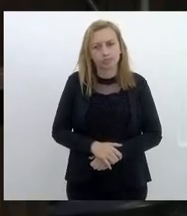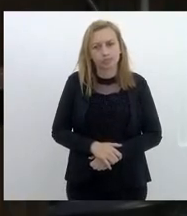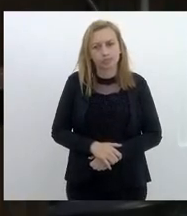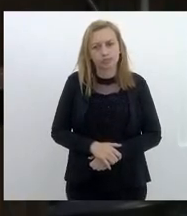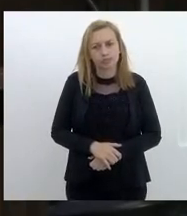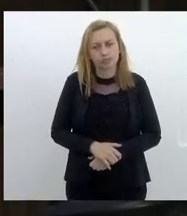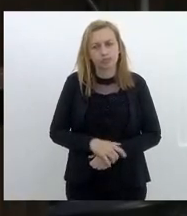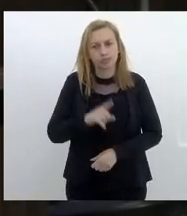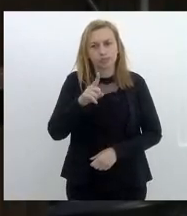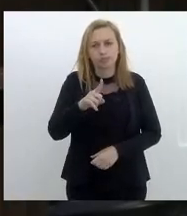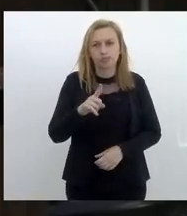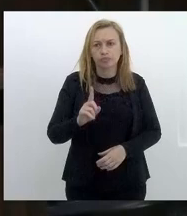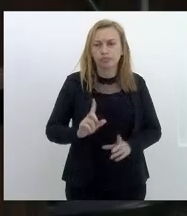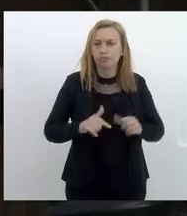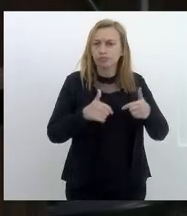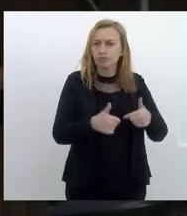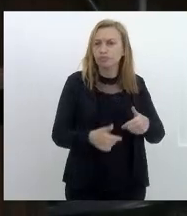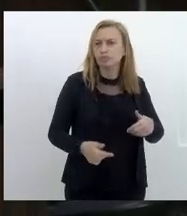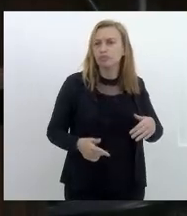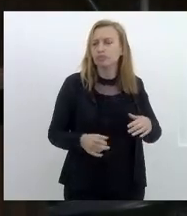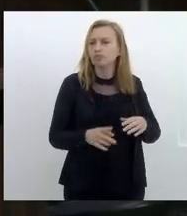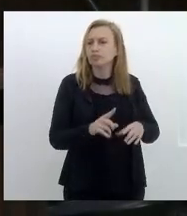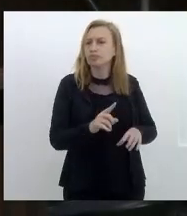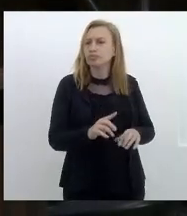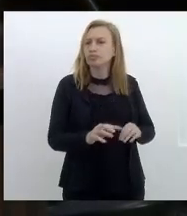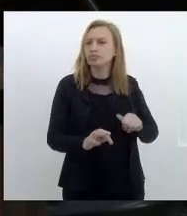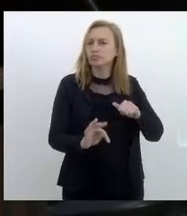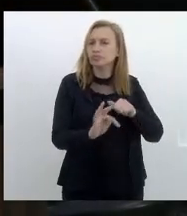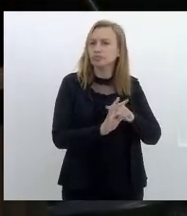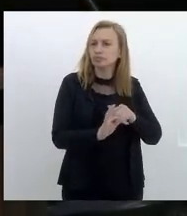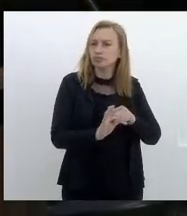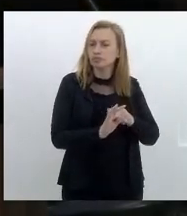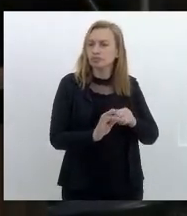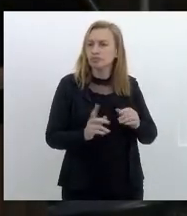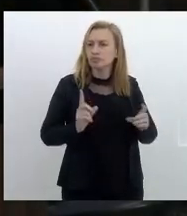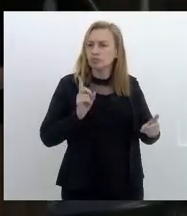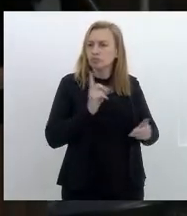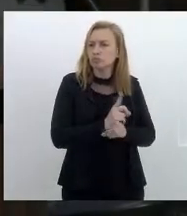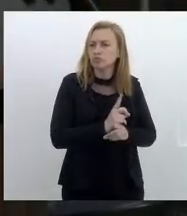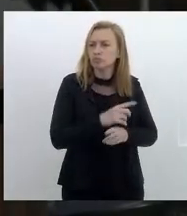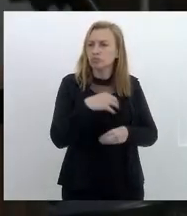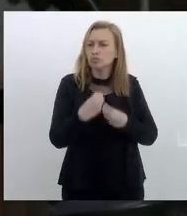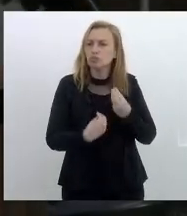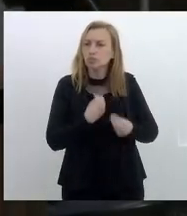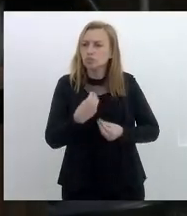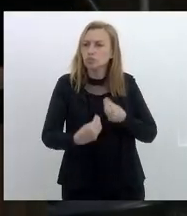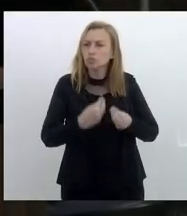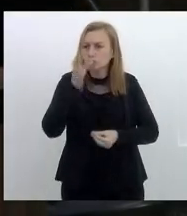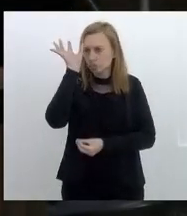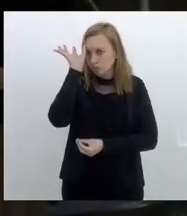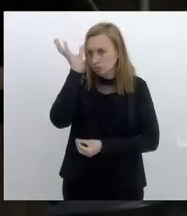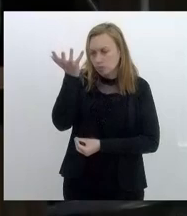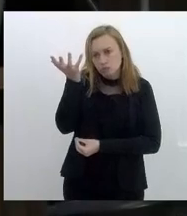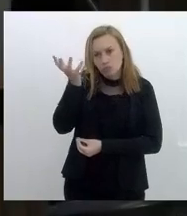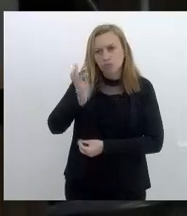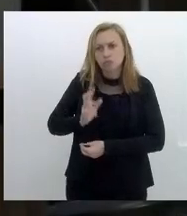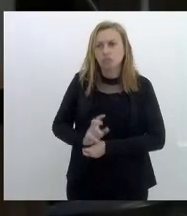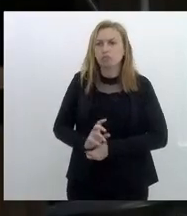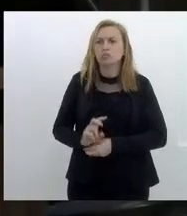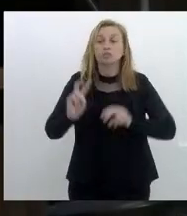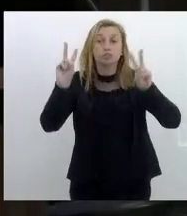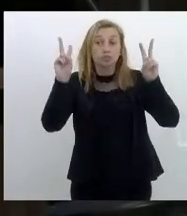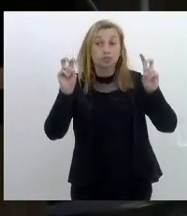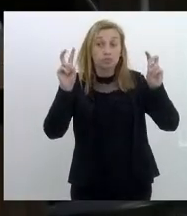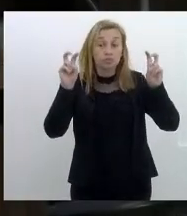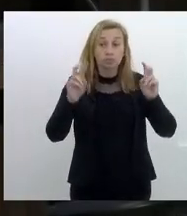aplicar a técnica encontrar forma de como você deva resolver a